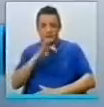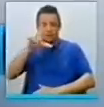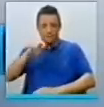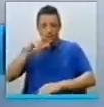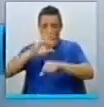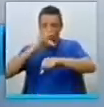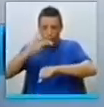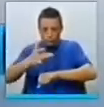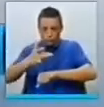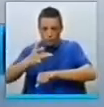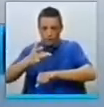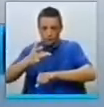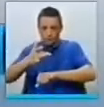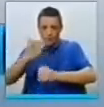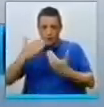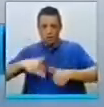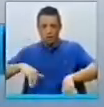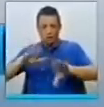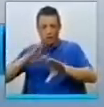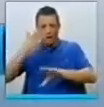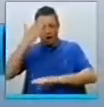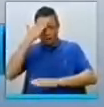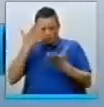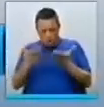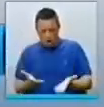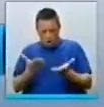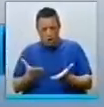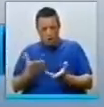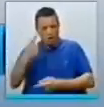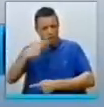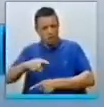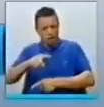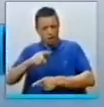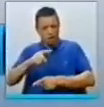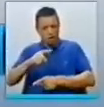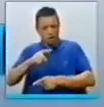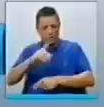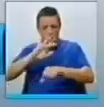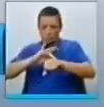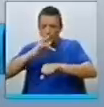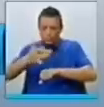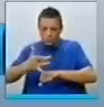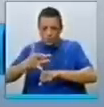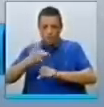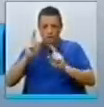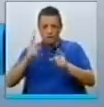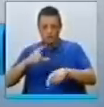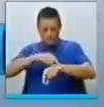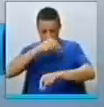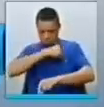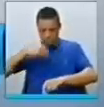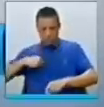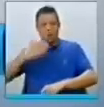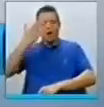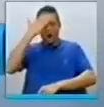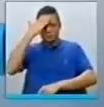profissionais em relação aos Eu acho que isso está muito eu acho que neste momento eh para os profissionais para os profissionais médicos Eu acho